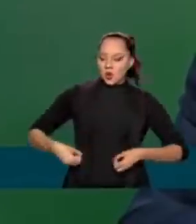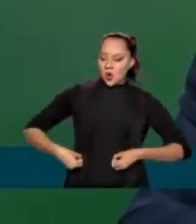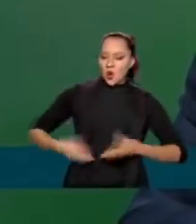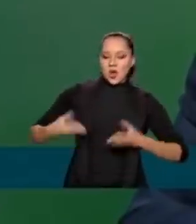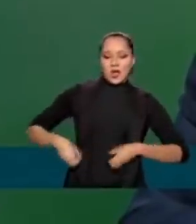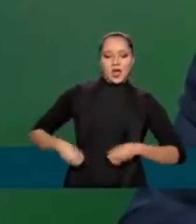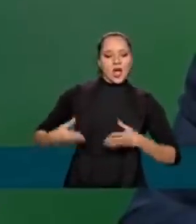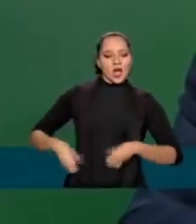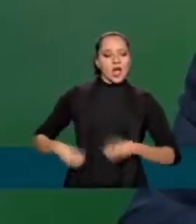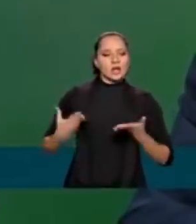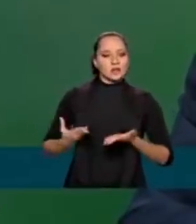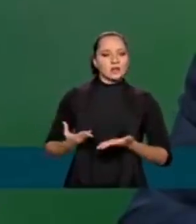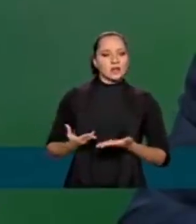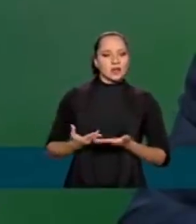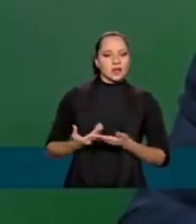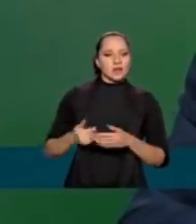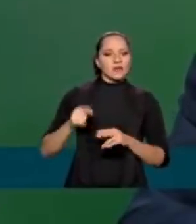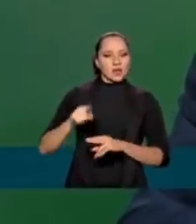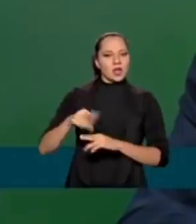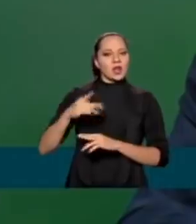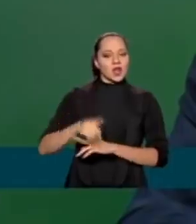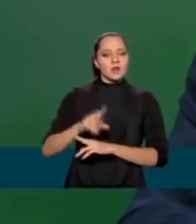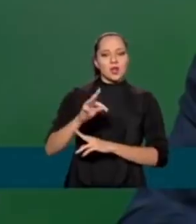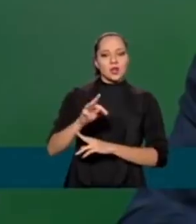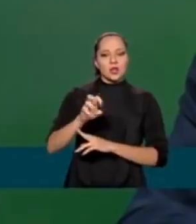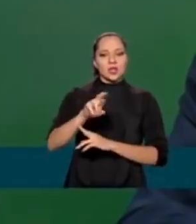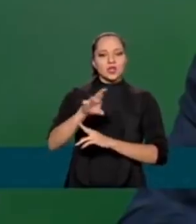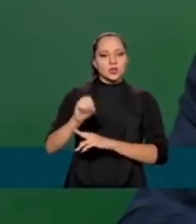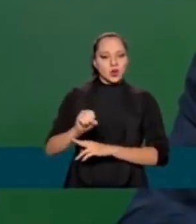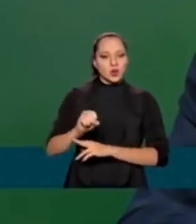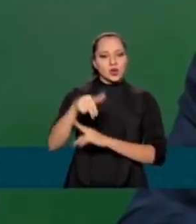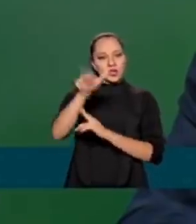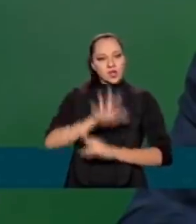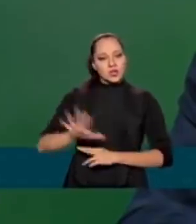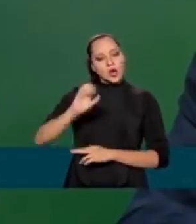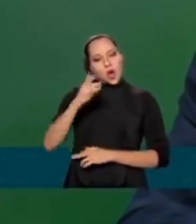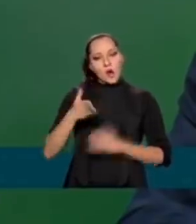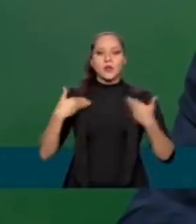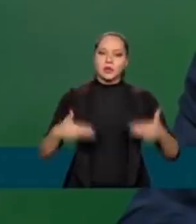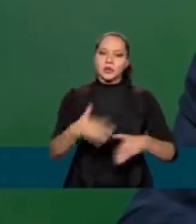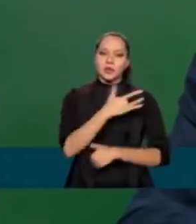despendido pelo Caixa do Tesouro Nacional ou pelo Ministério da Saúde.